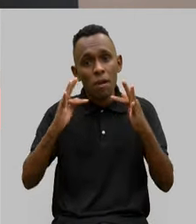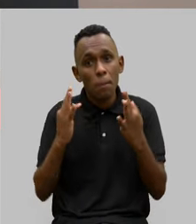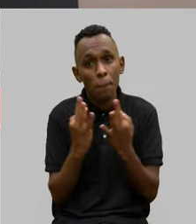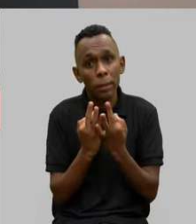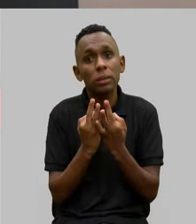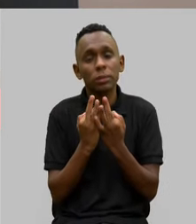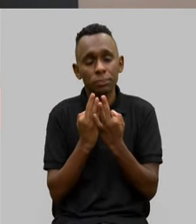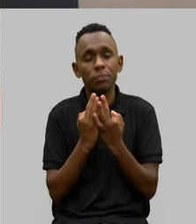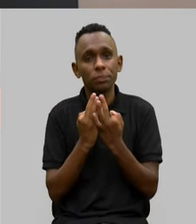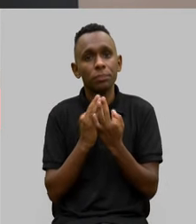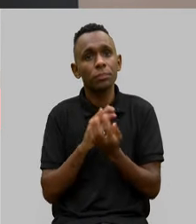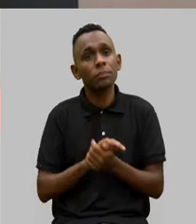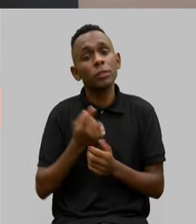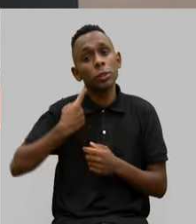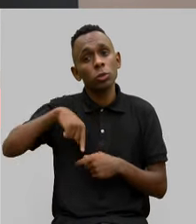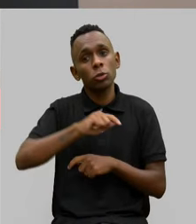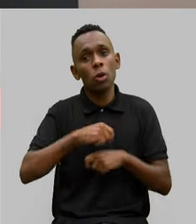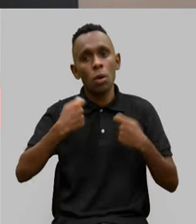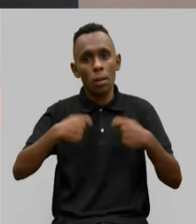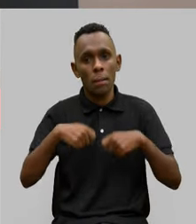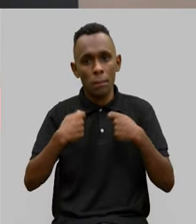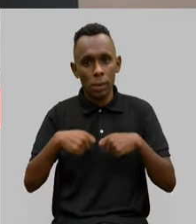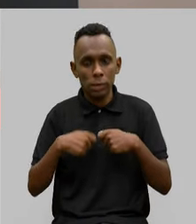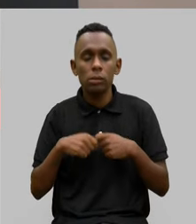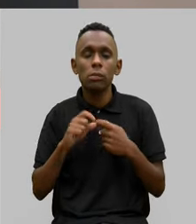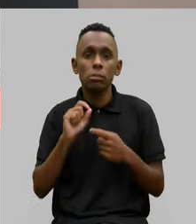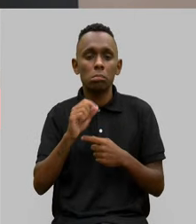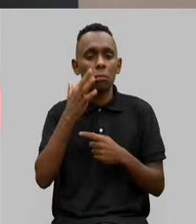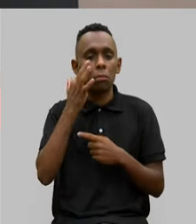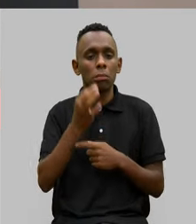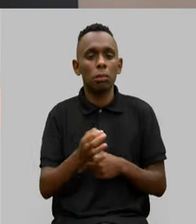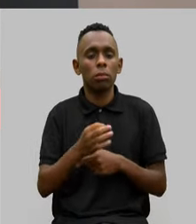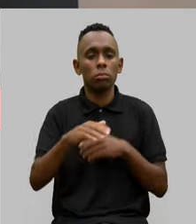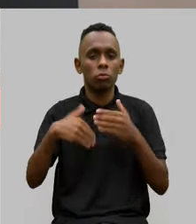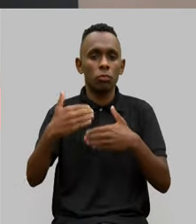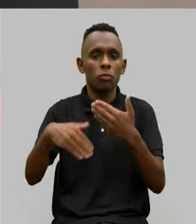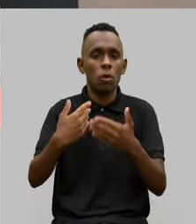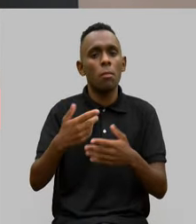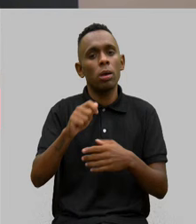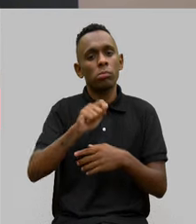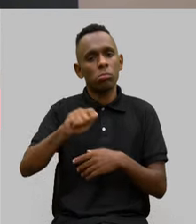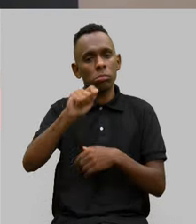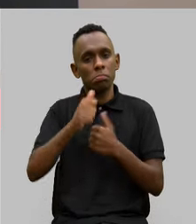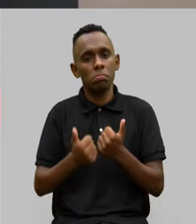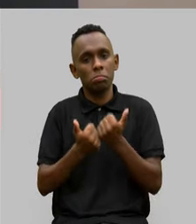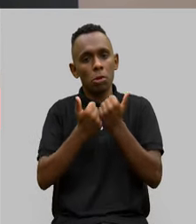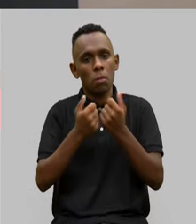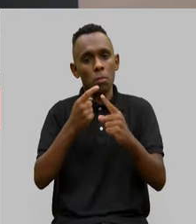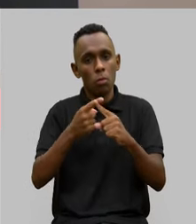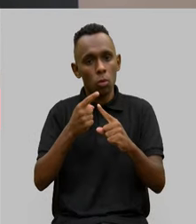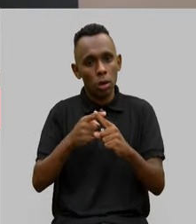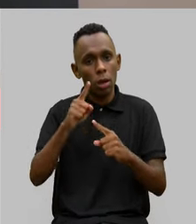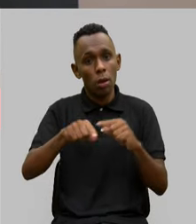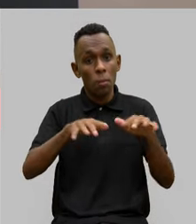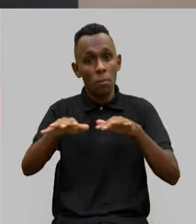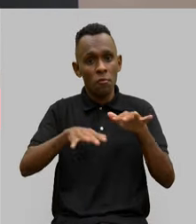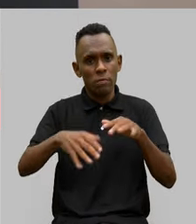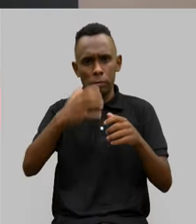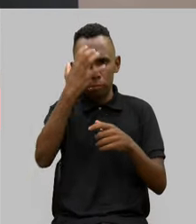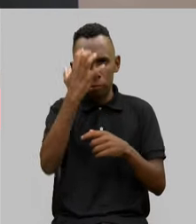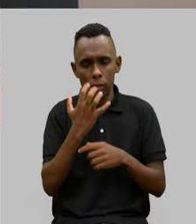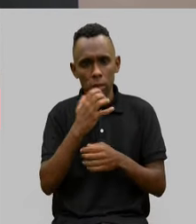então a gente precisa de se atentar né esse movimento associativista porque é um movimento muito